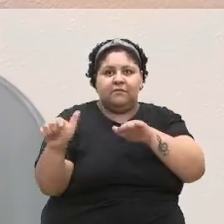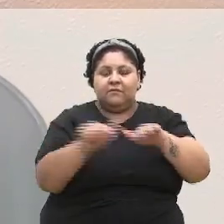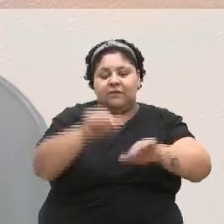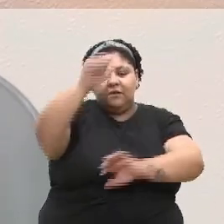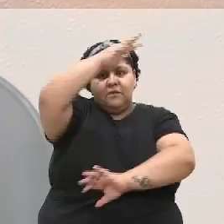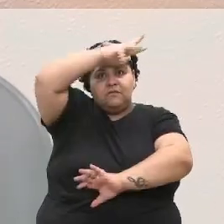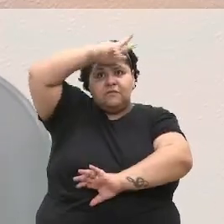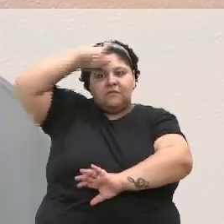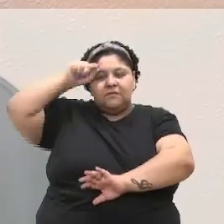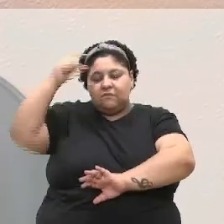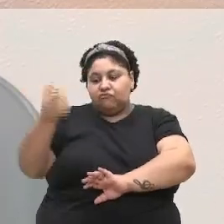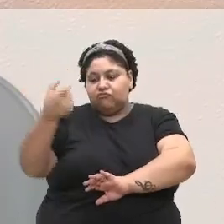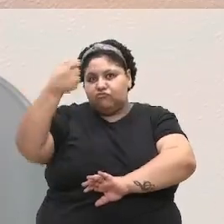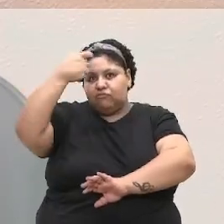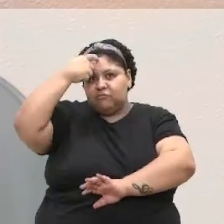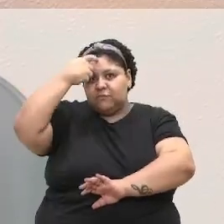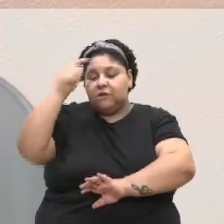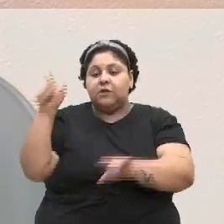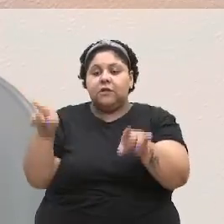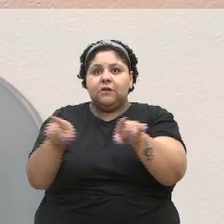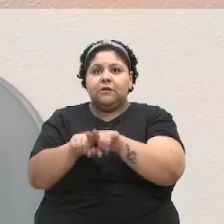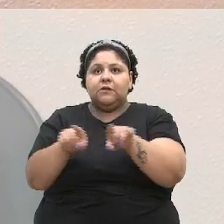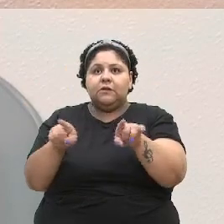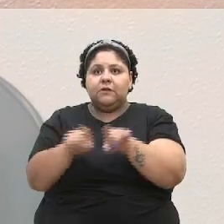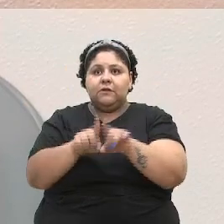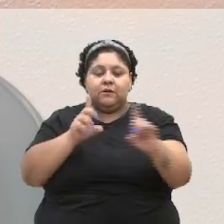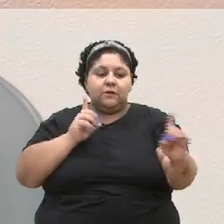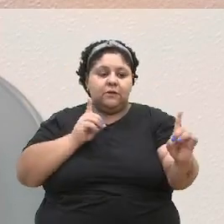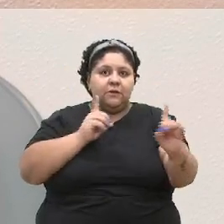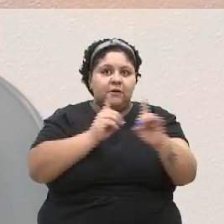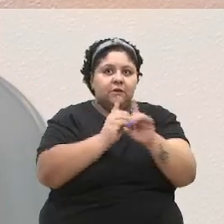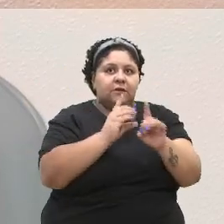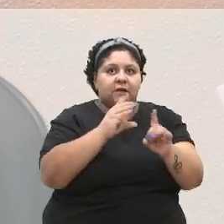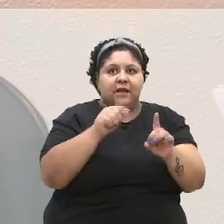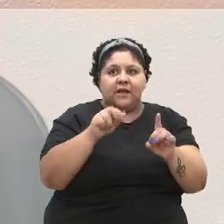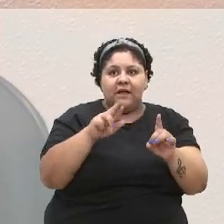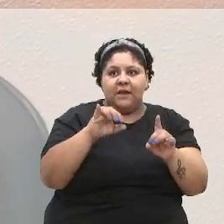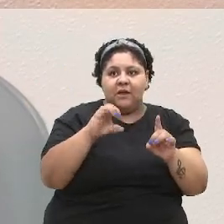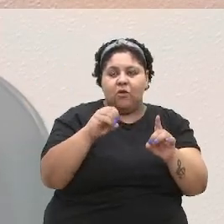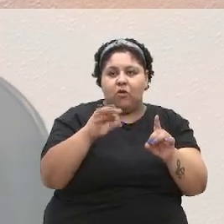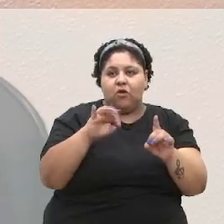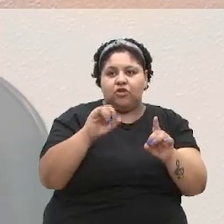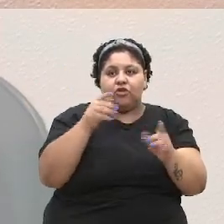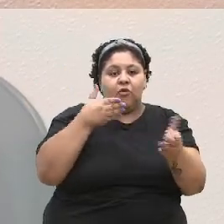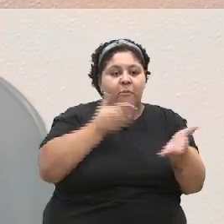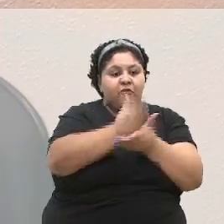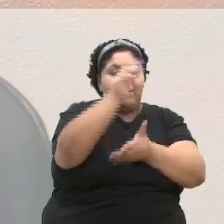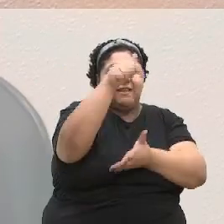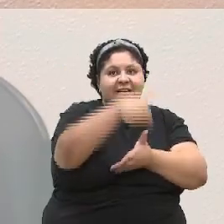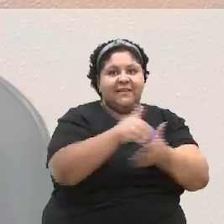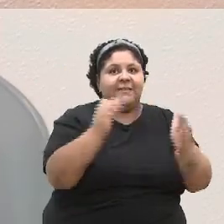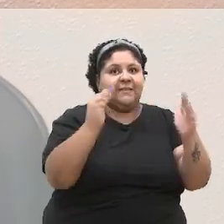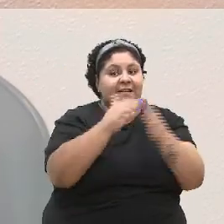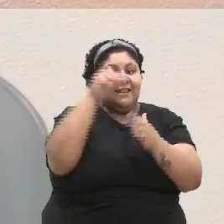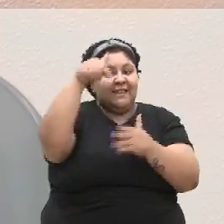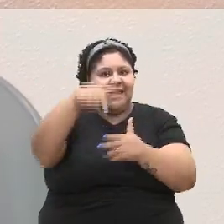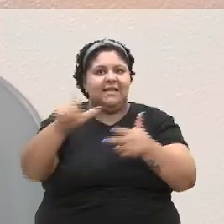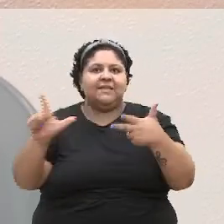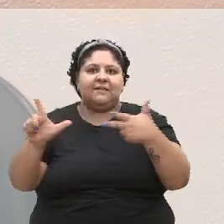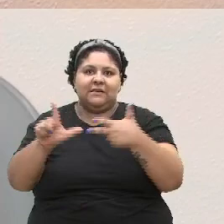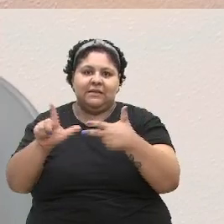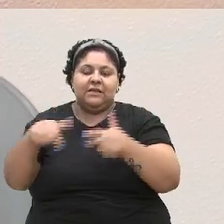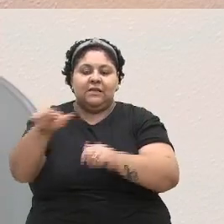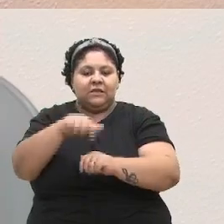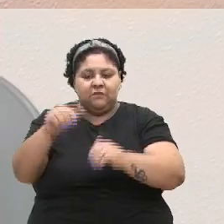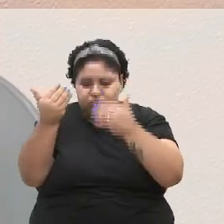de Conscientização e também o exame do teste de cariótipo, que foi aprovado por esta casa, nesta legislatura, e que a